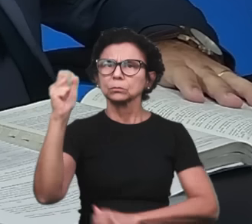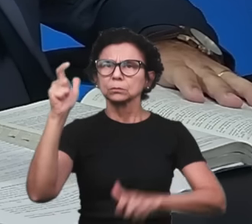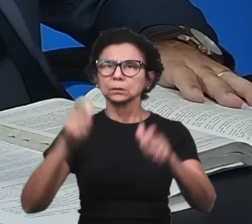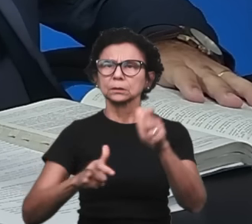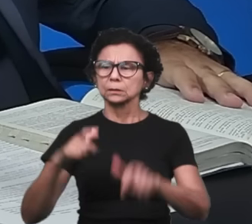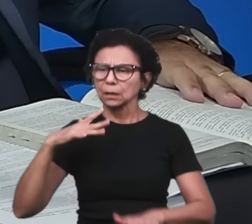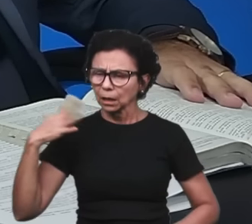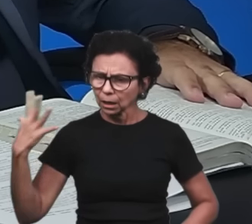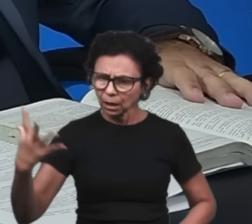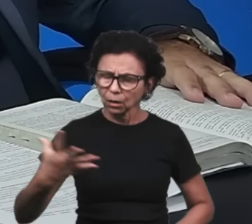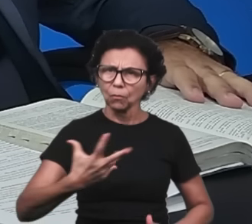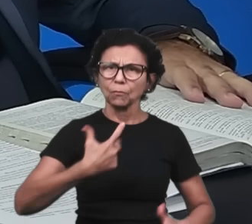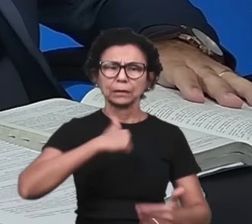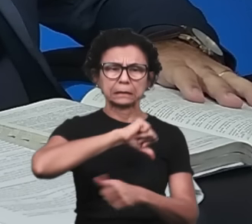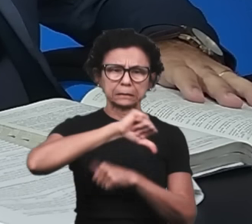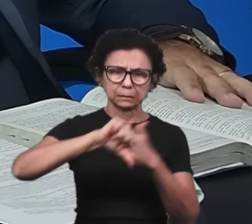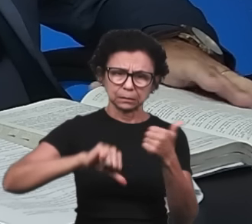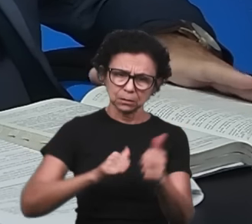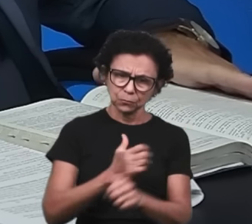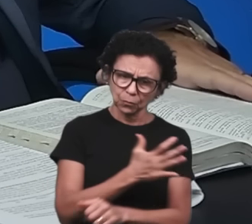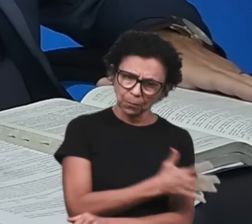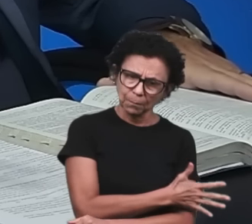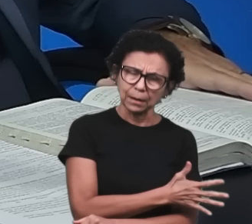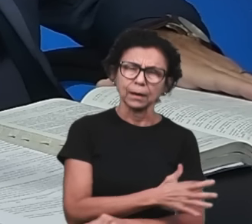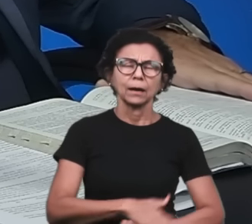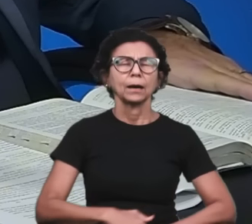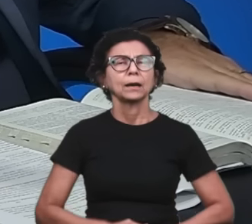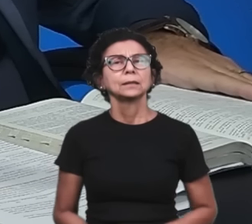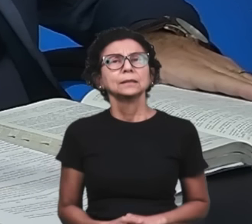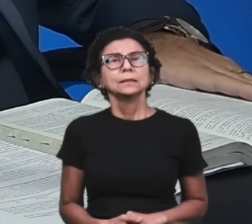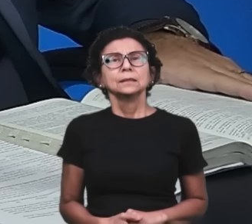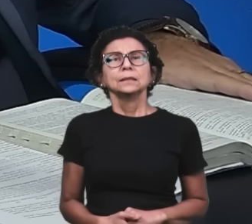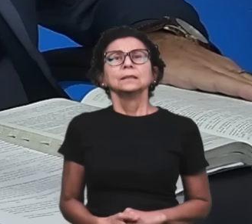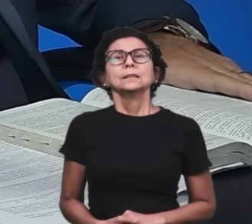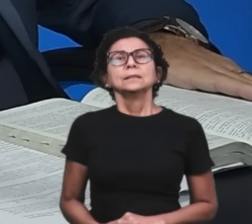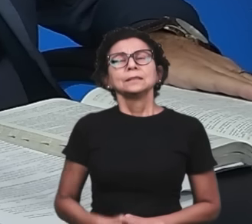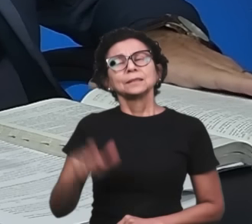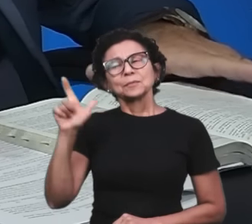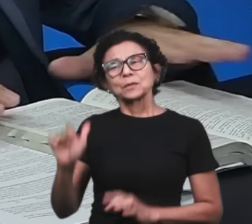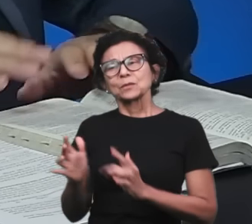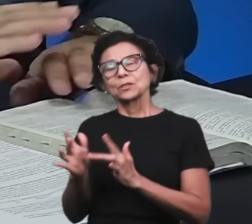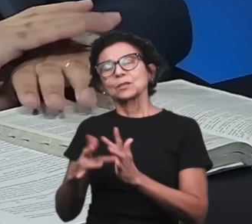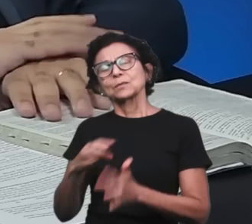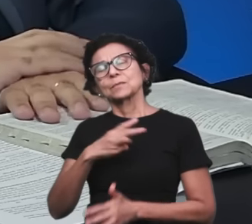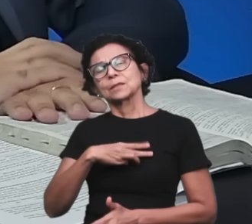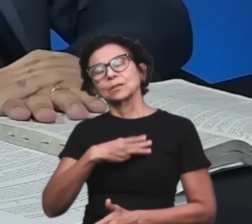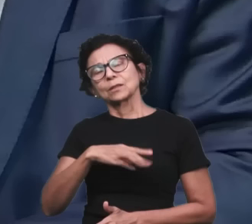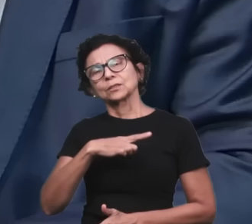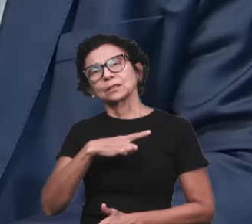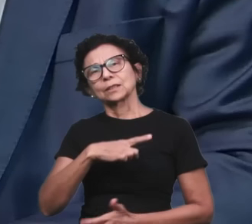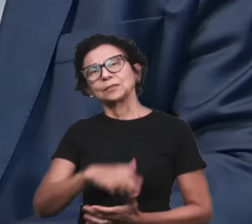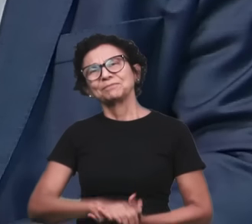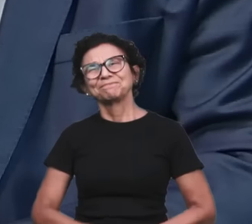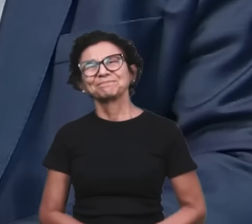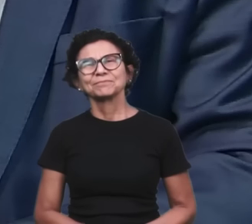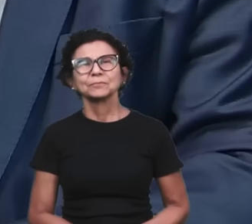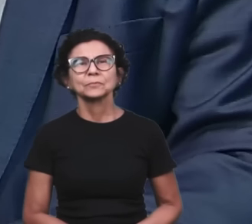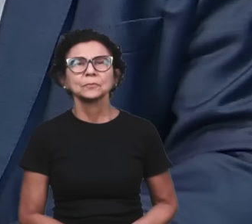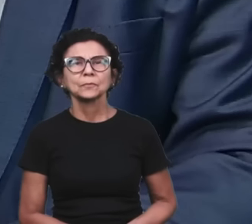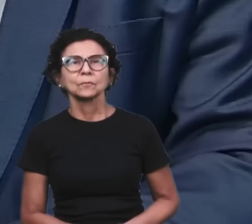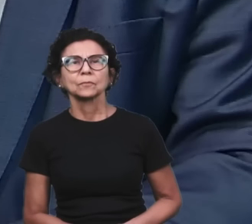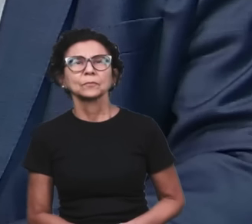Glória a Jesus. para transformar vidas e histórias. E em Jesus nós encontramos a misericórdia de Deus. Amém. E